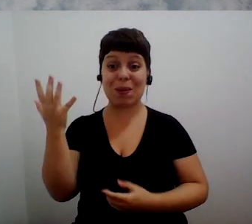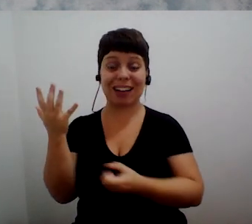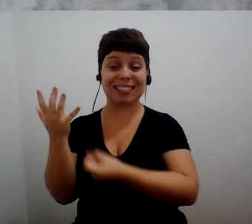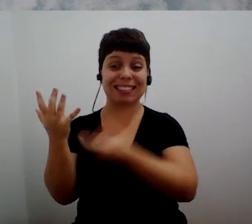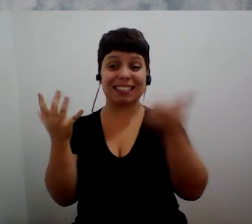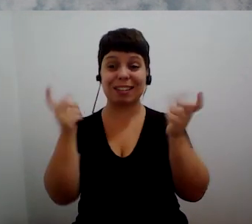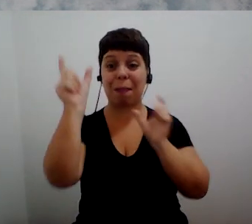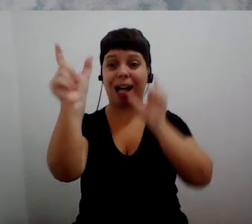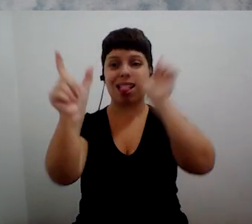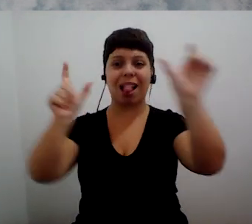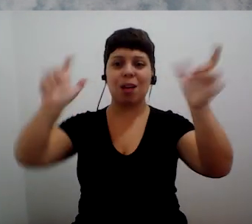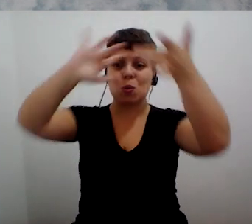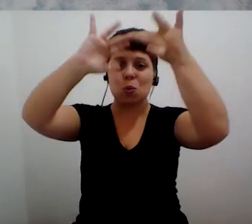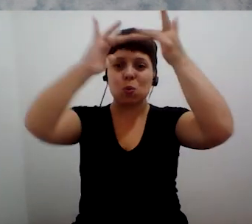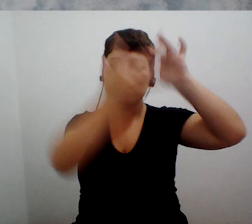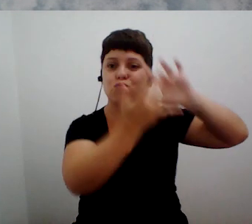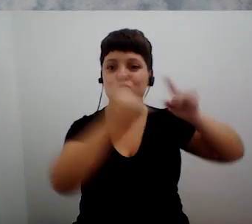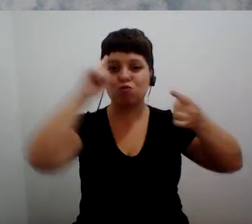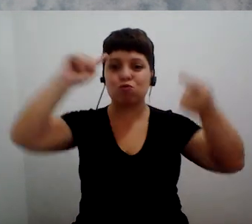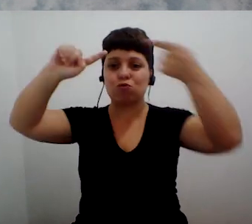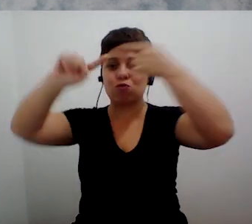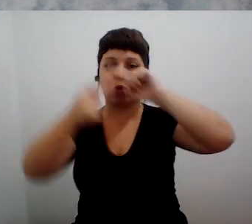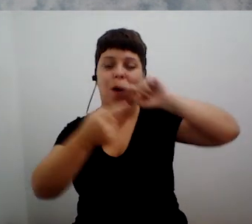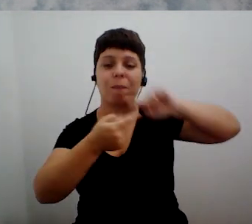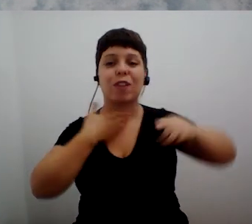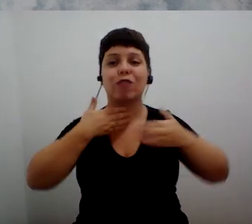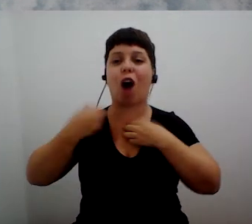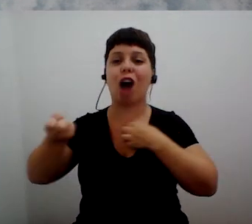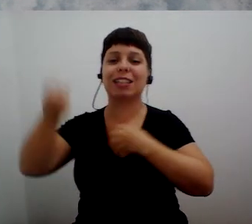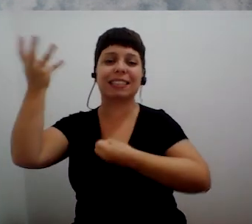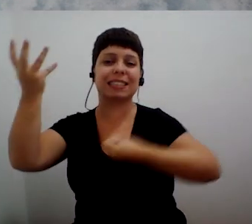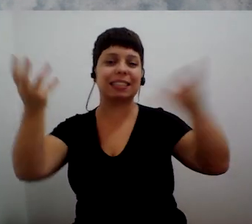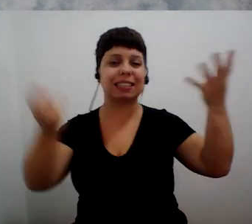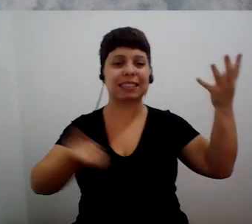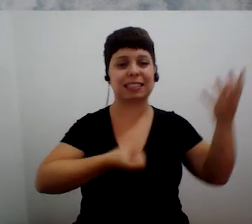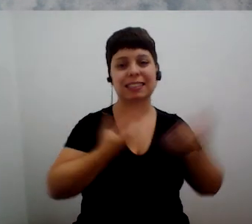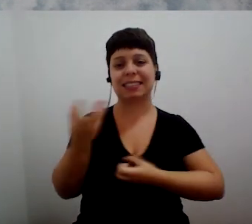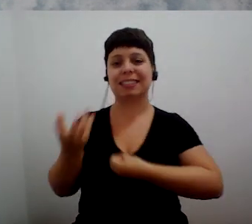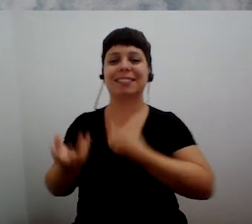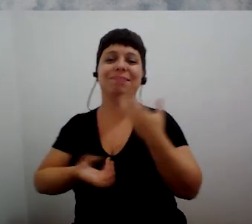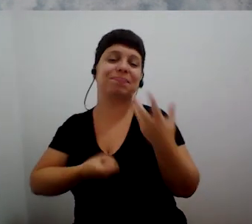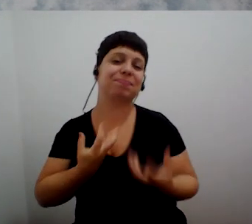Quantas conexões, quantas mais palavras, quantas vozes.